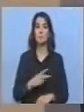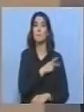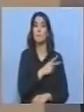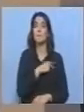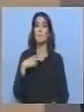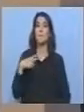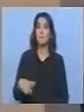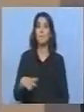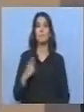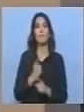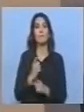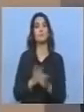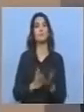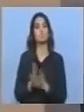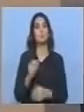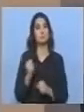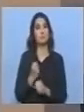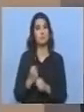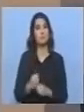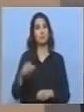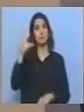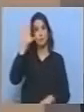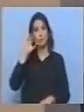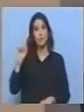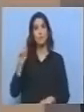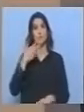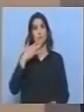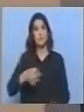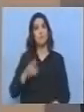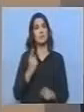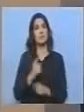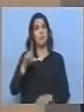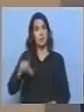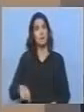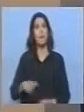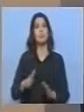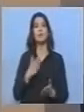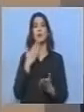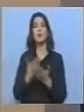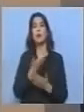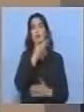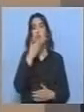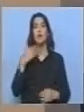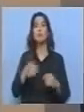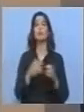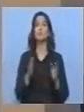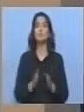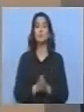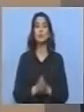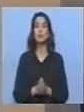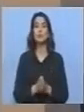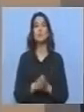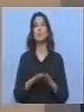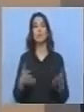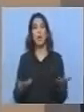universidades portuguesas vão continuar a fazer o seu trabalho, os governos seguramente também, teremos que dar condições a todos aqueles que